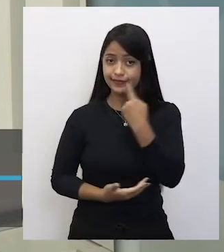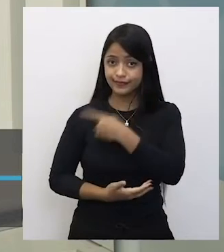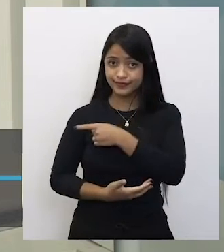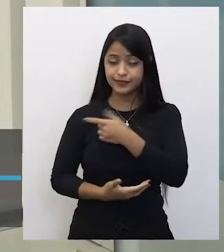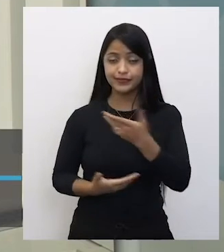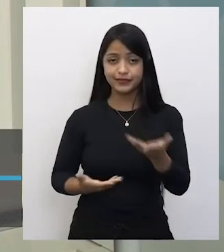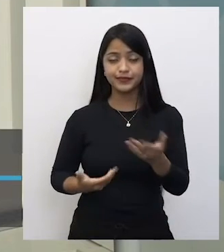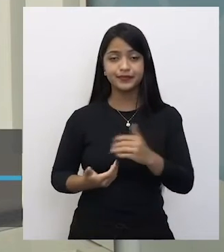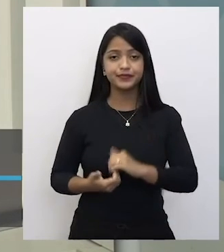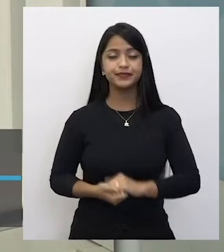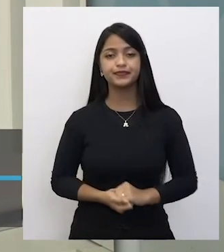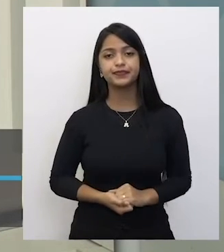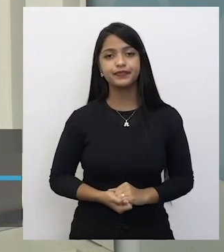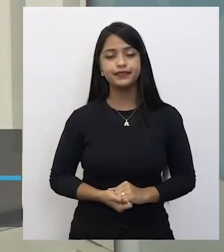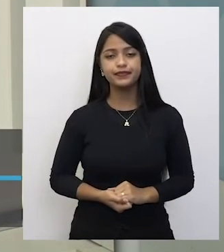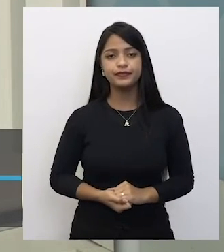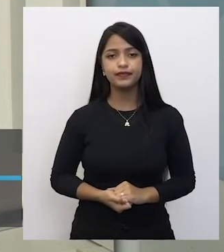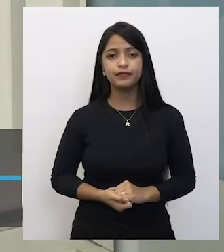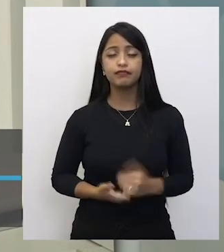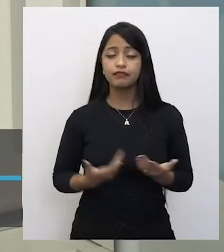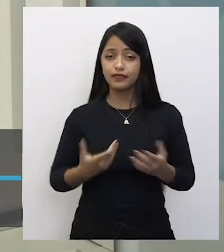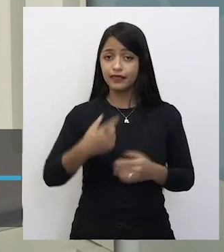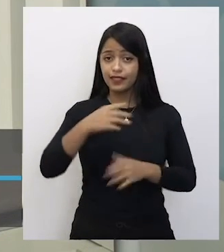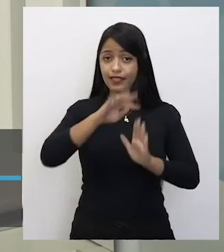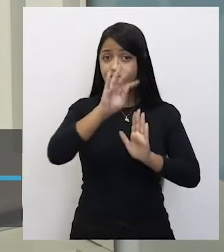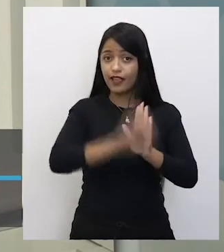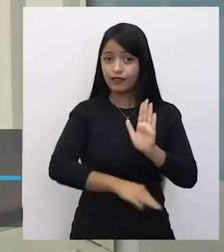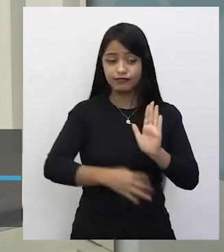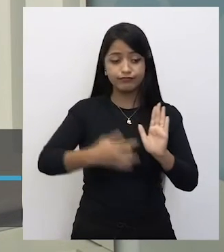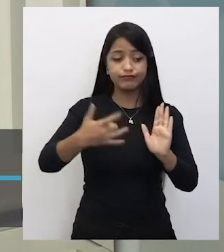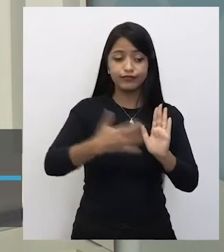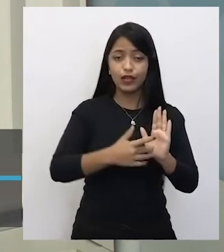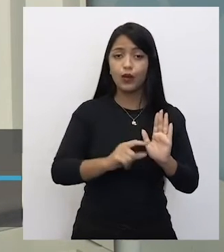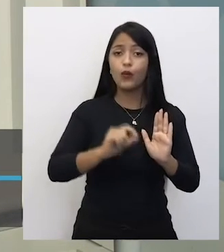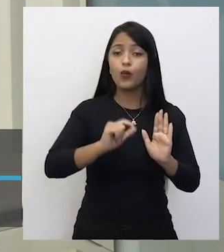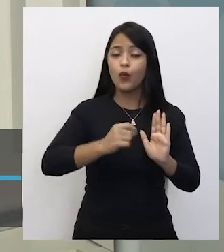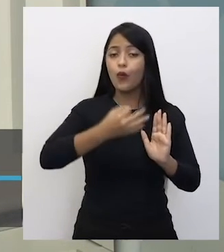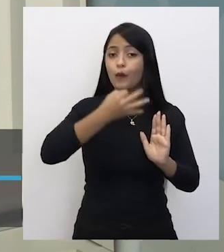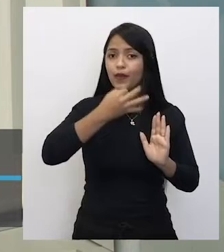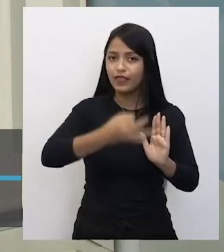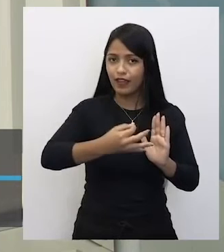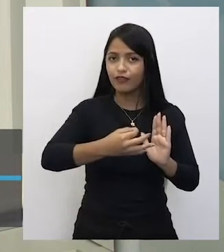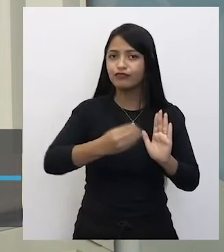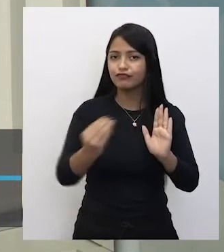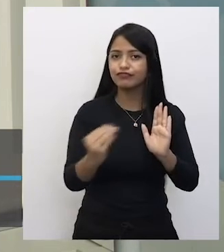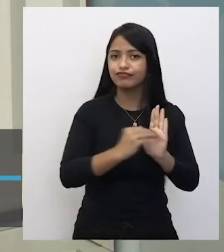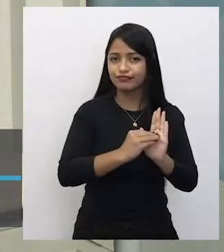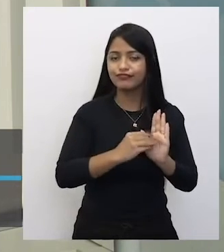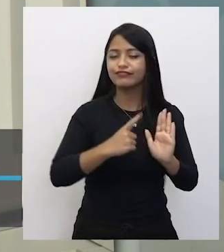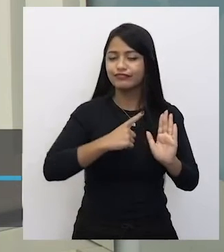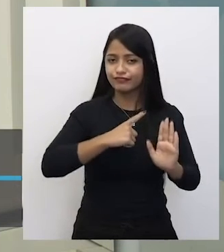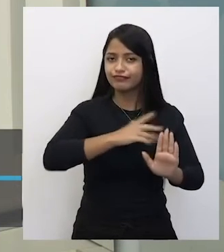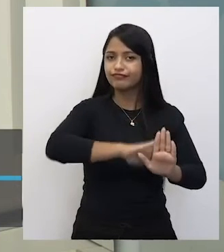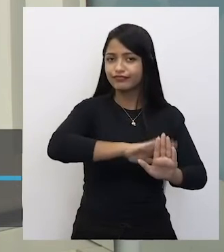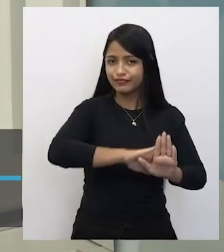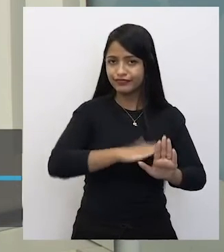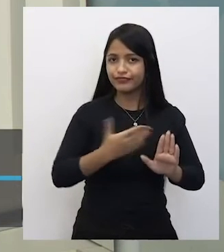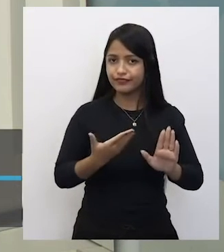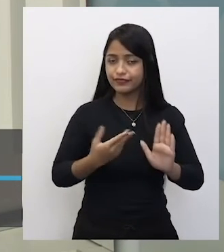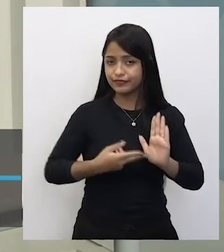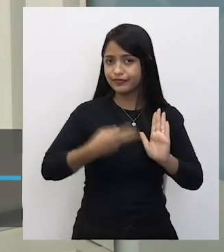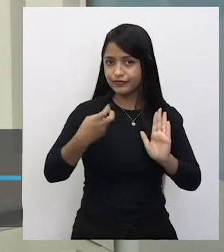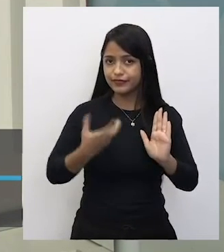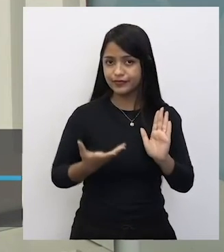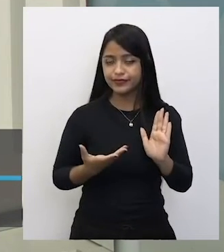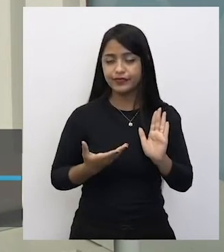tem não só a opinião, a gente vai observar isso, né, como isso foi desenvolvida